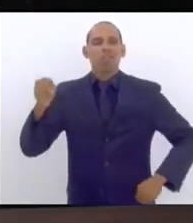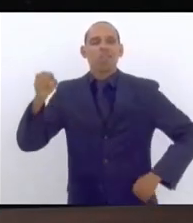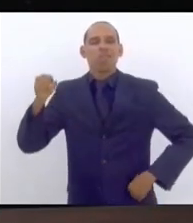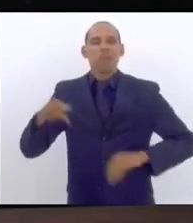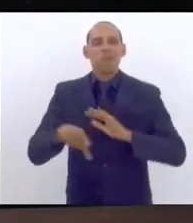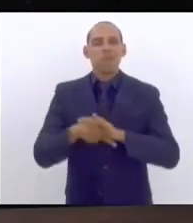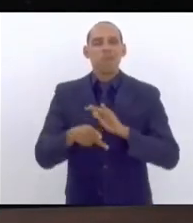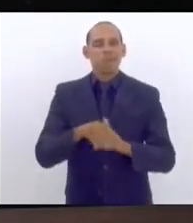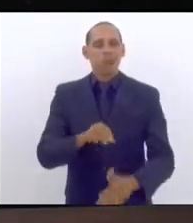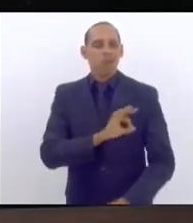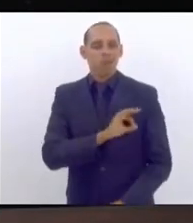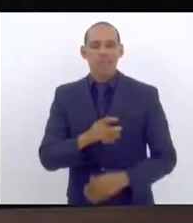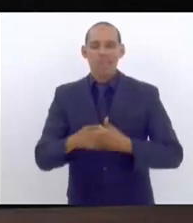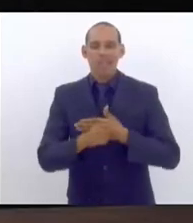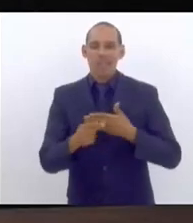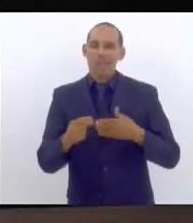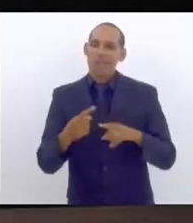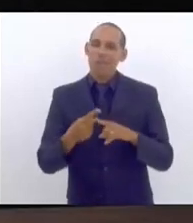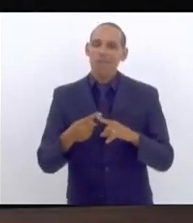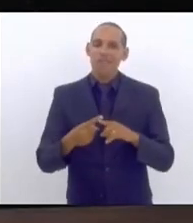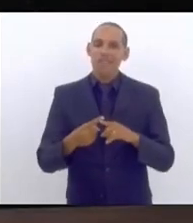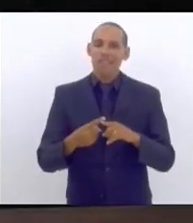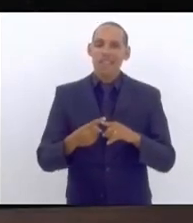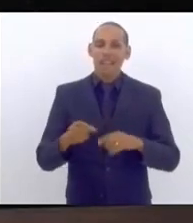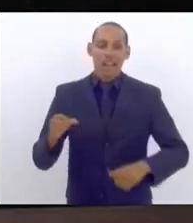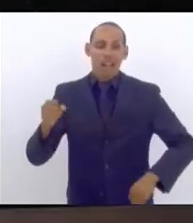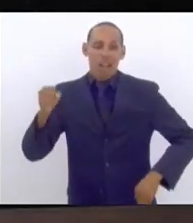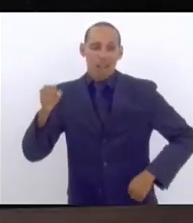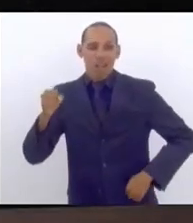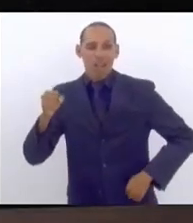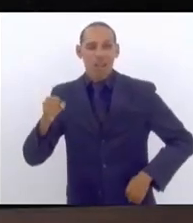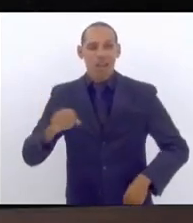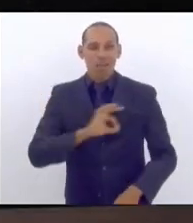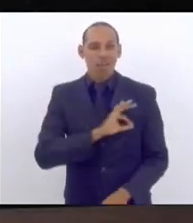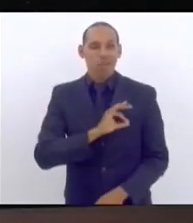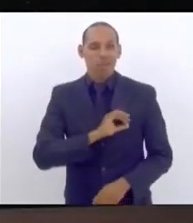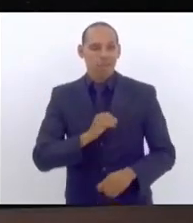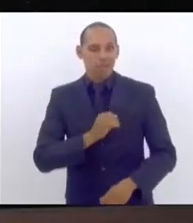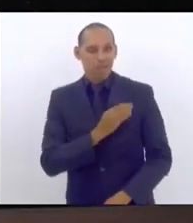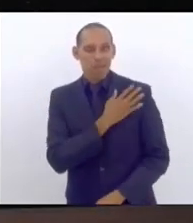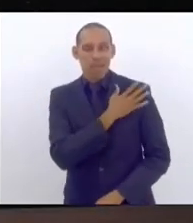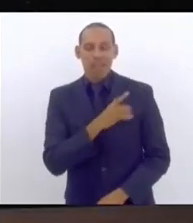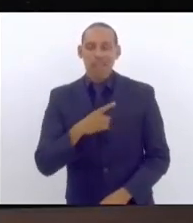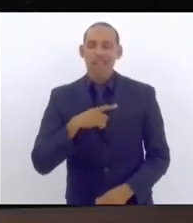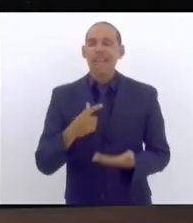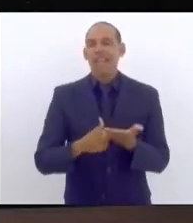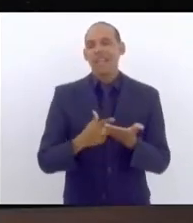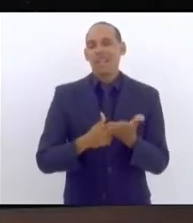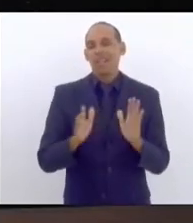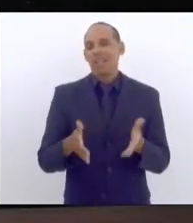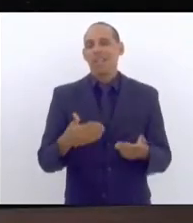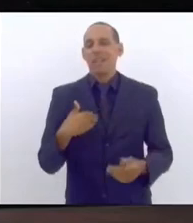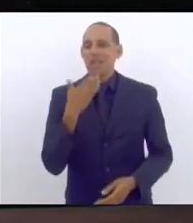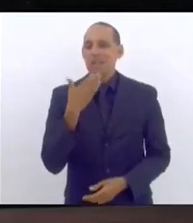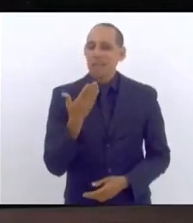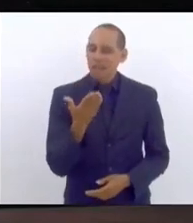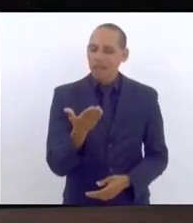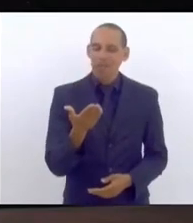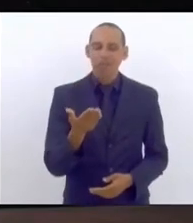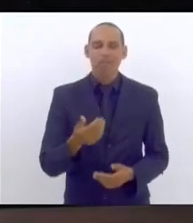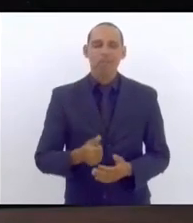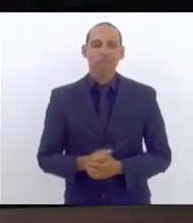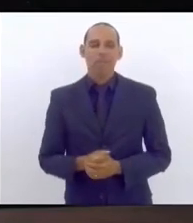Civil, já que já temos o livro dos heróis da Polícia Militar. Então, eram essas minhas considerações, pedindo a Vossa